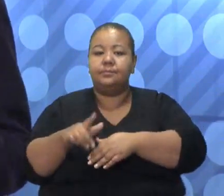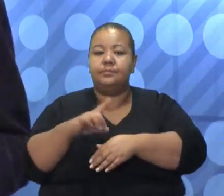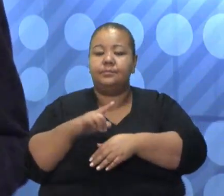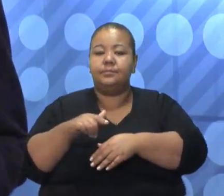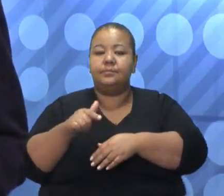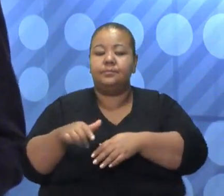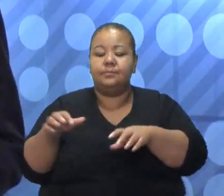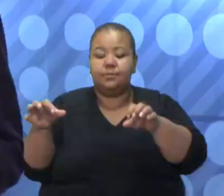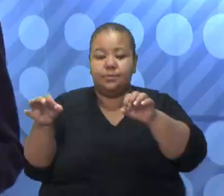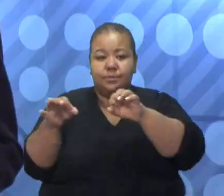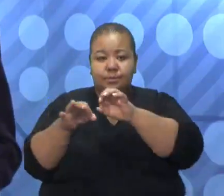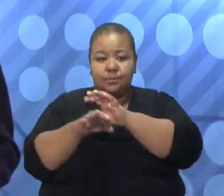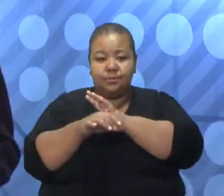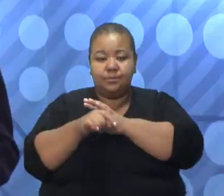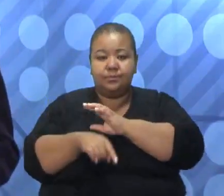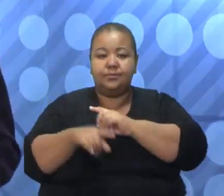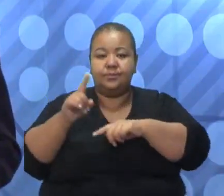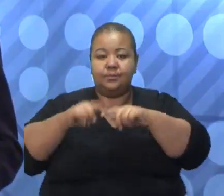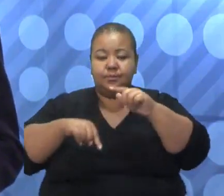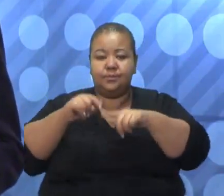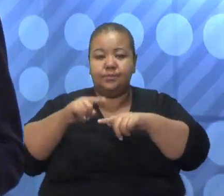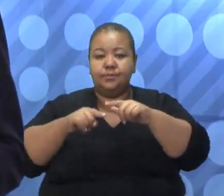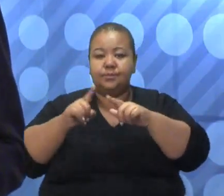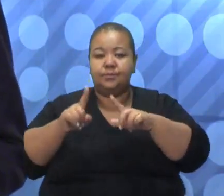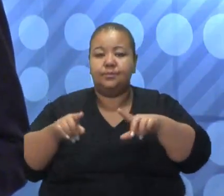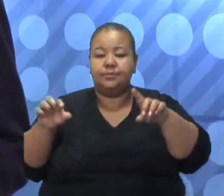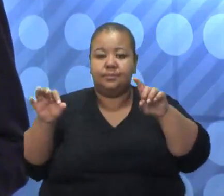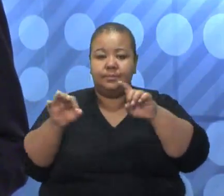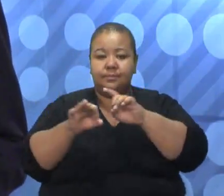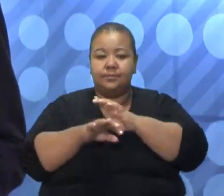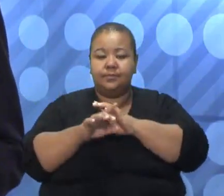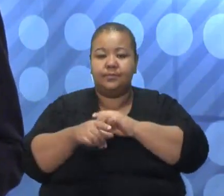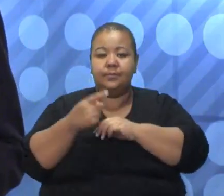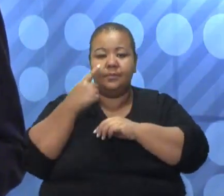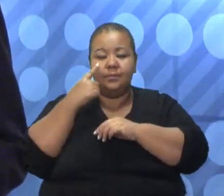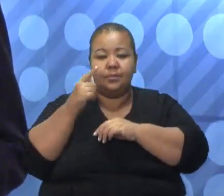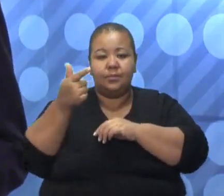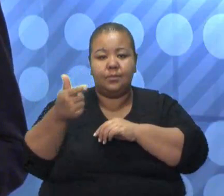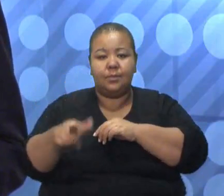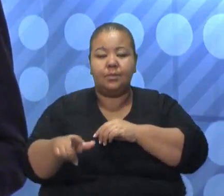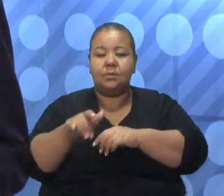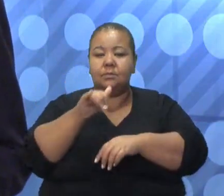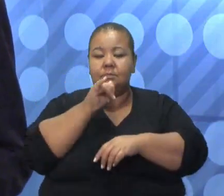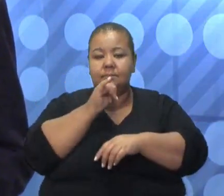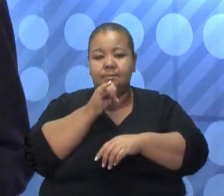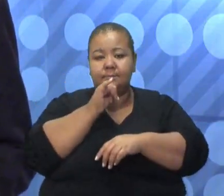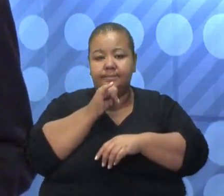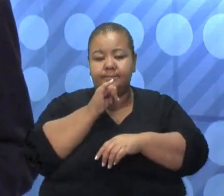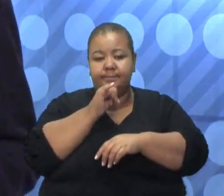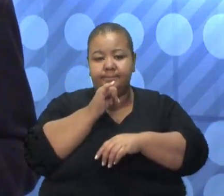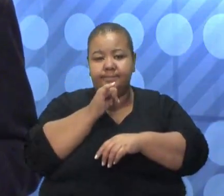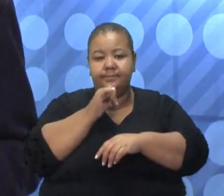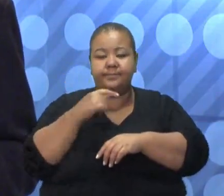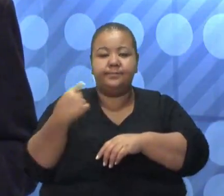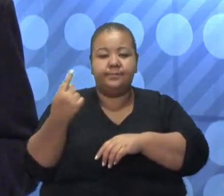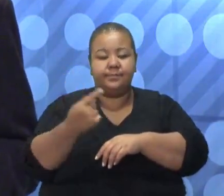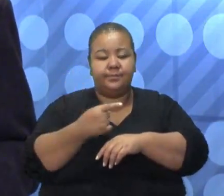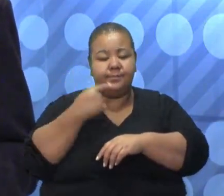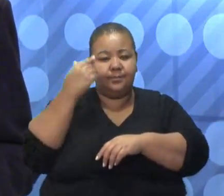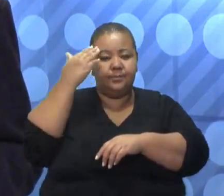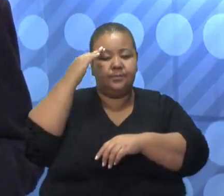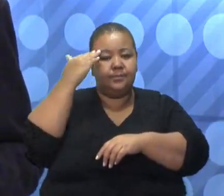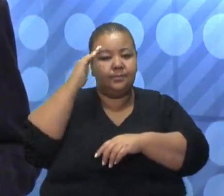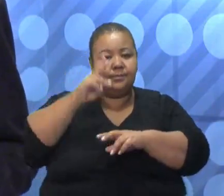o ciclo dele completo e o produto esteja finalizado. Vamos para mais um tipo de layout, para a gente entender